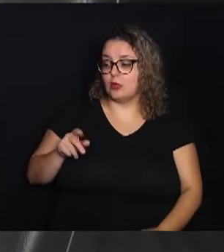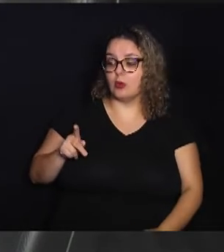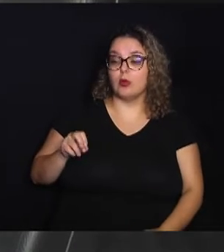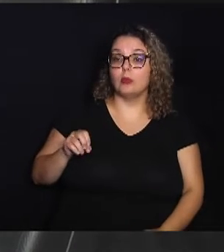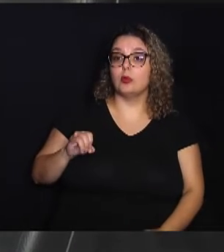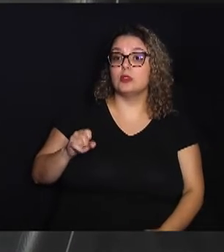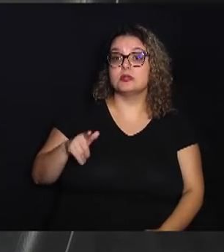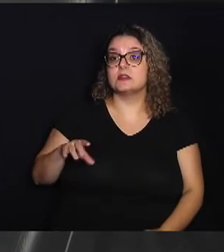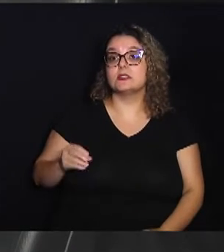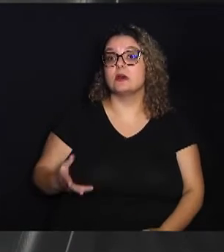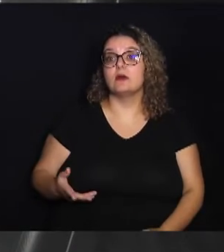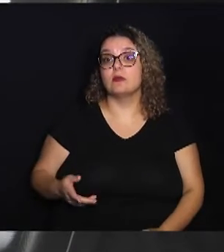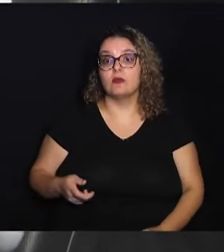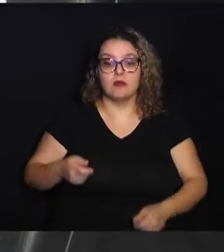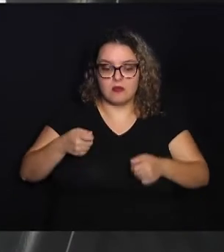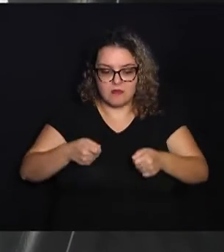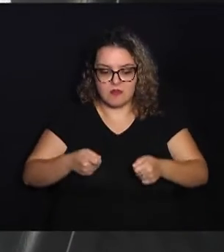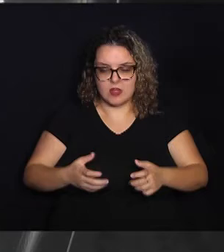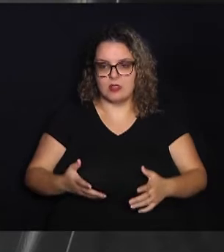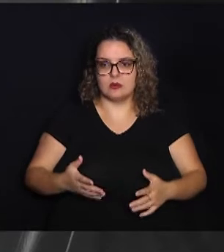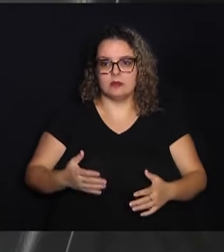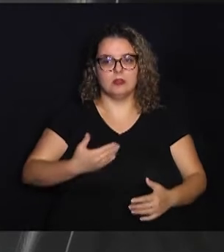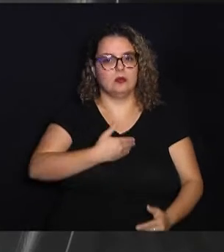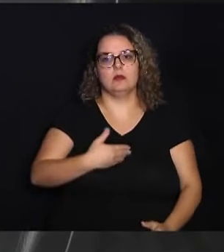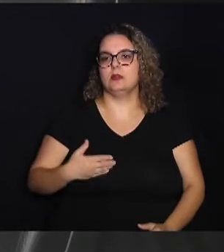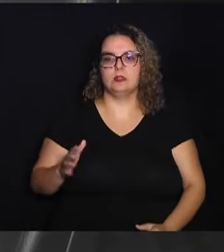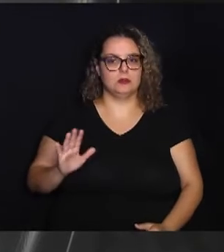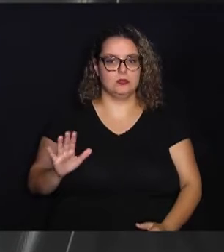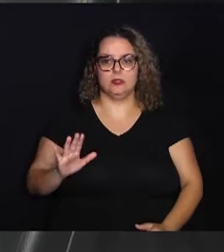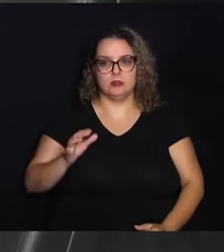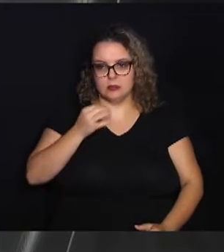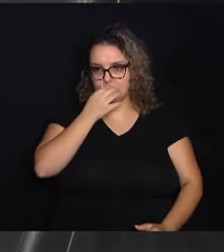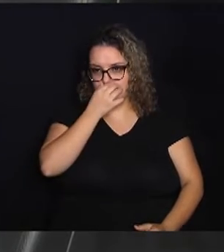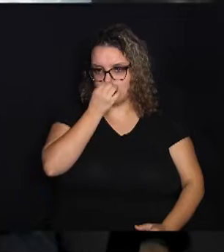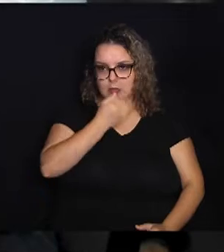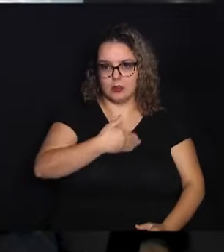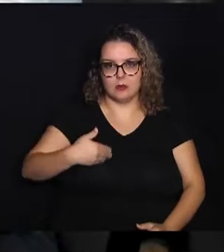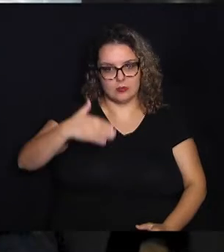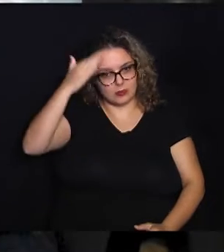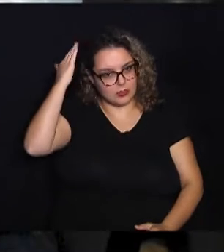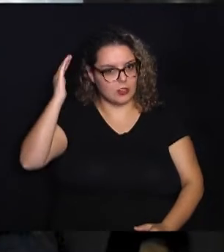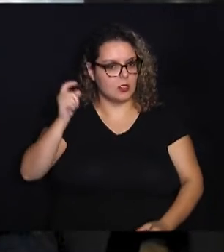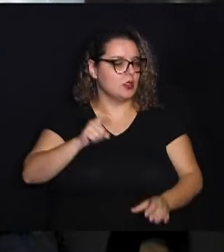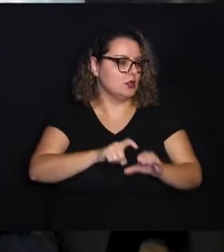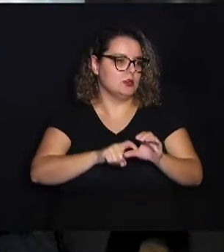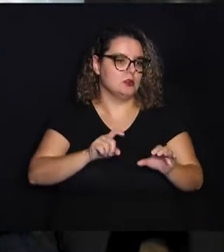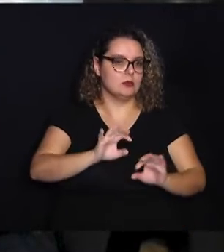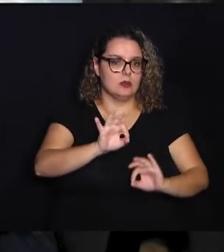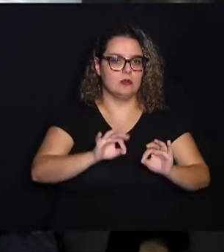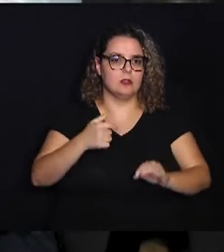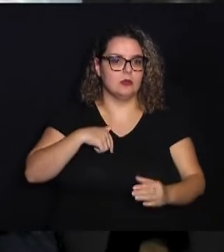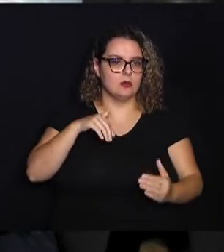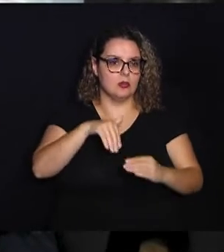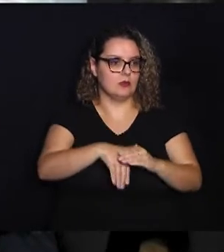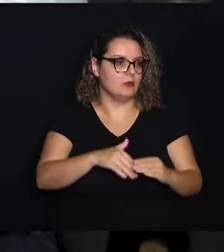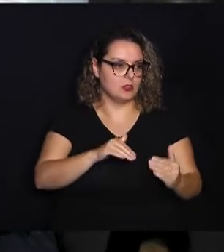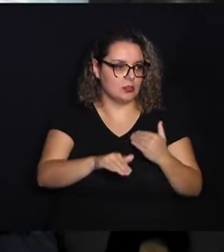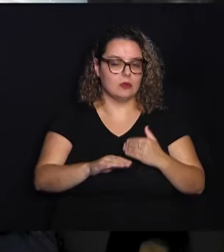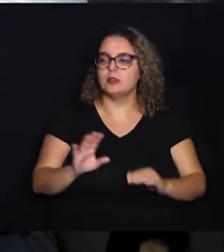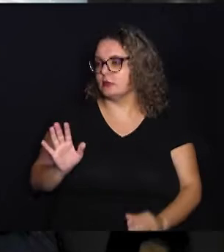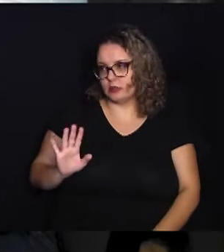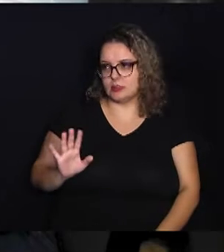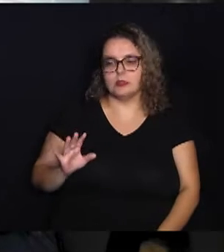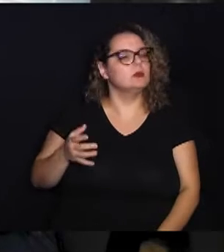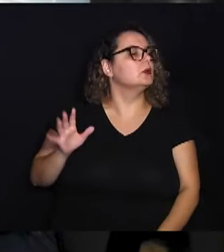né, uma oposição ferrenha ao governo. Né, o governo Dário. Aquela questão, independente do projeto, eu vou votar contra, não era isso? Isso, não